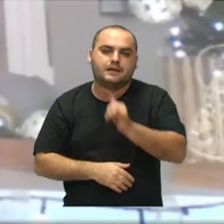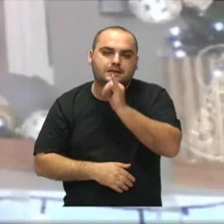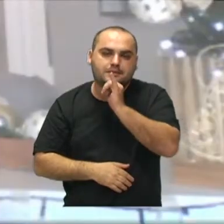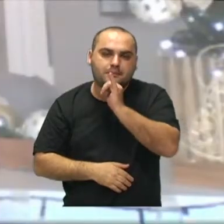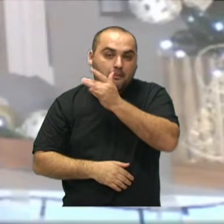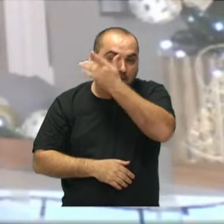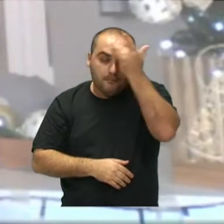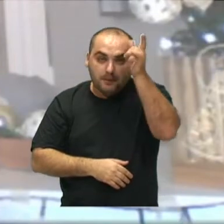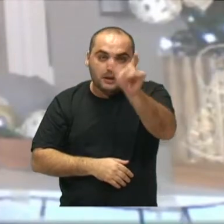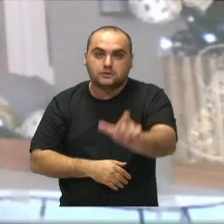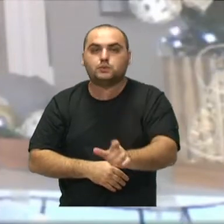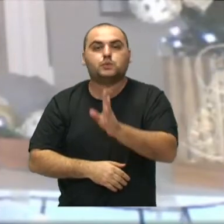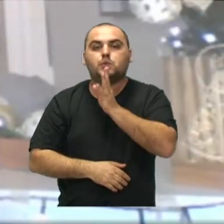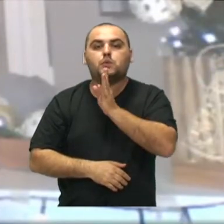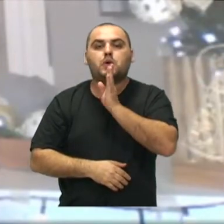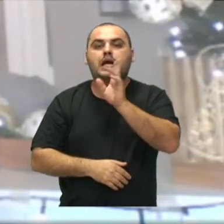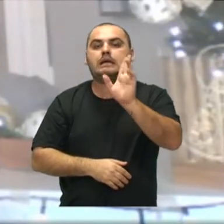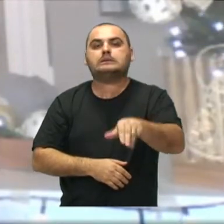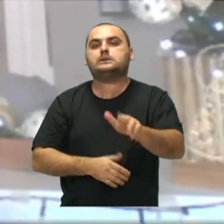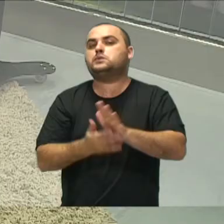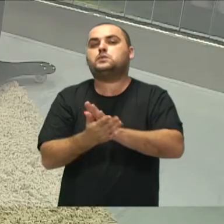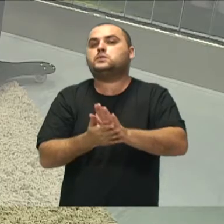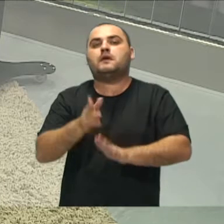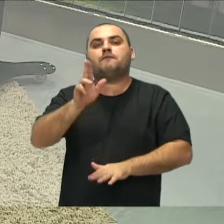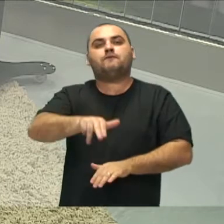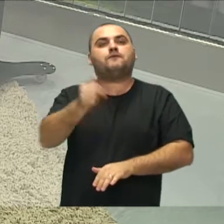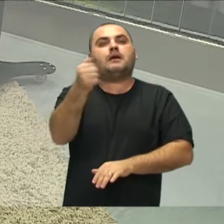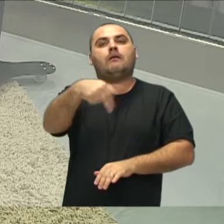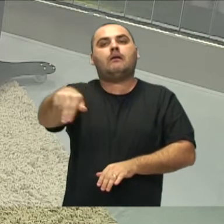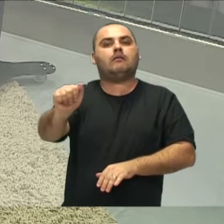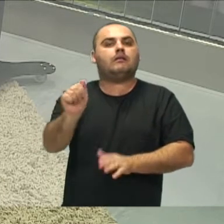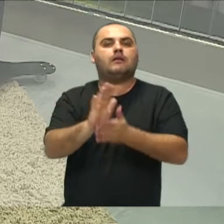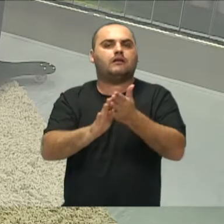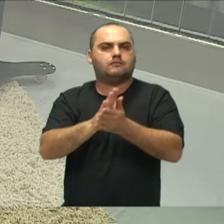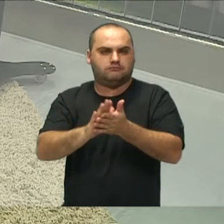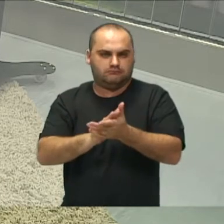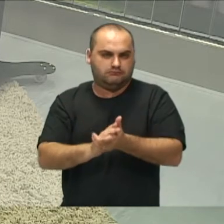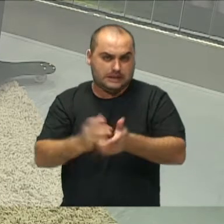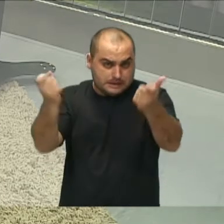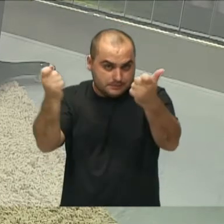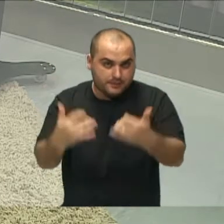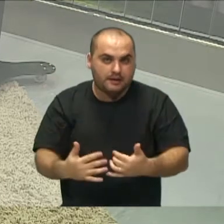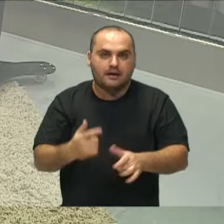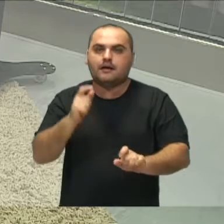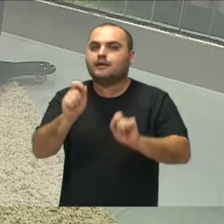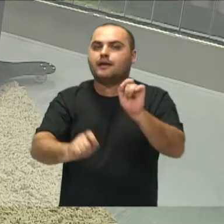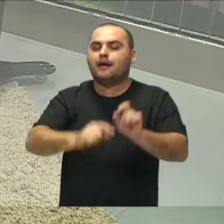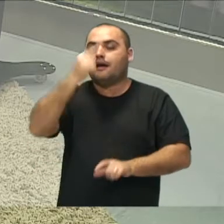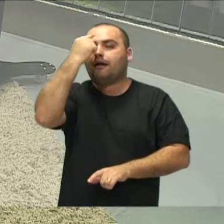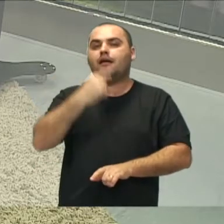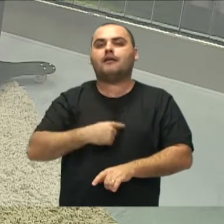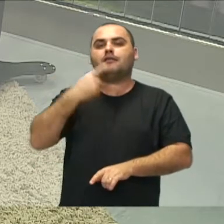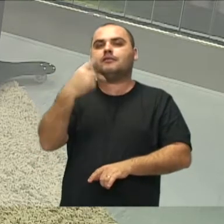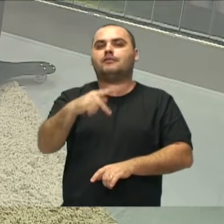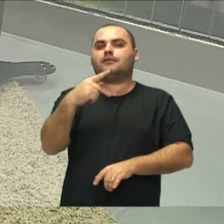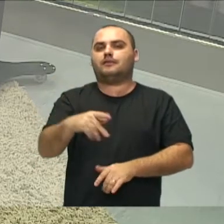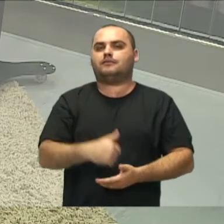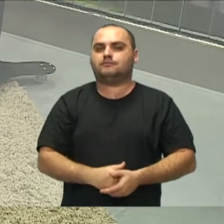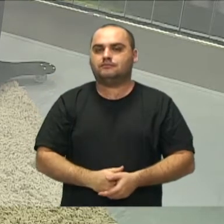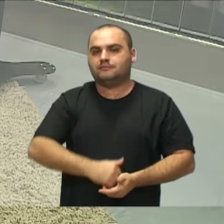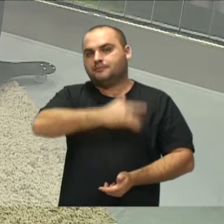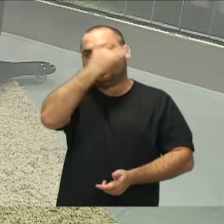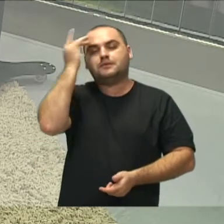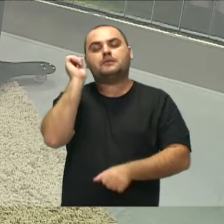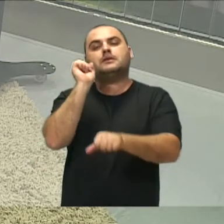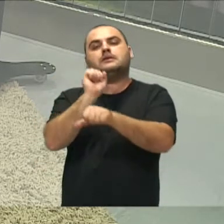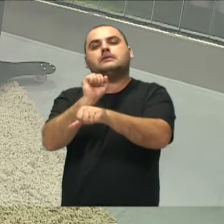conheçam, tá? Não sabem quem é a Ana Carolina. Então, explica pra gente quem é a vereadora Ana Carolina, o que as pessoas podem esperar